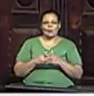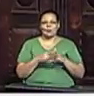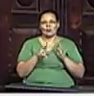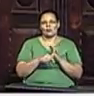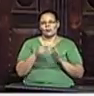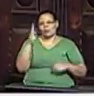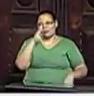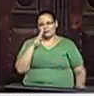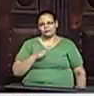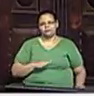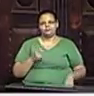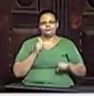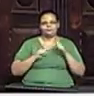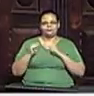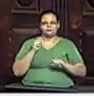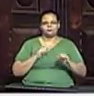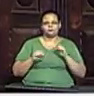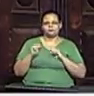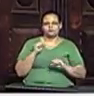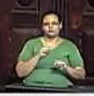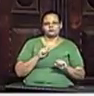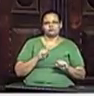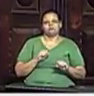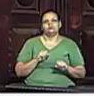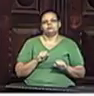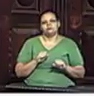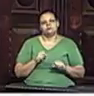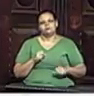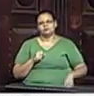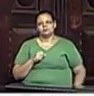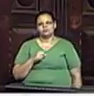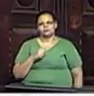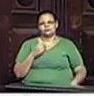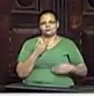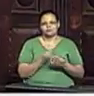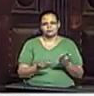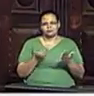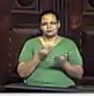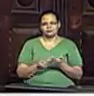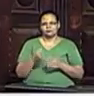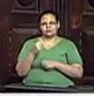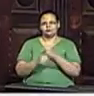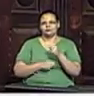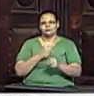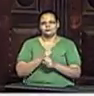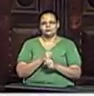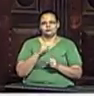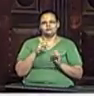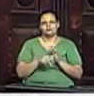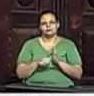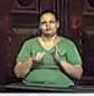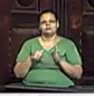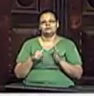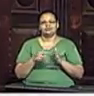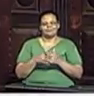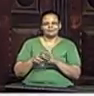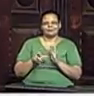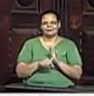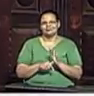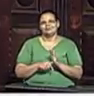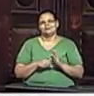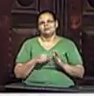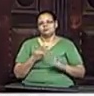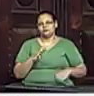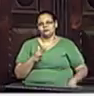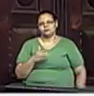A expectativa, a projeção de perda anual por roubo de cargas